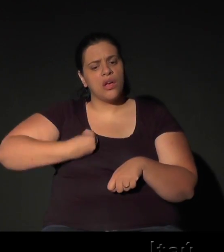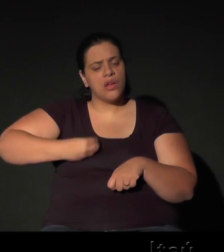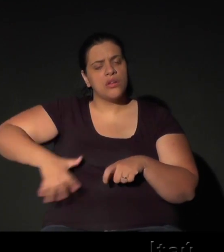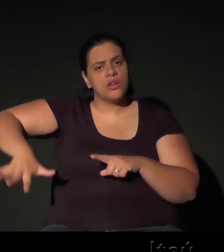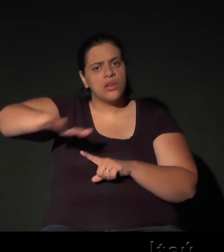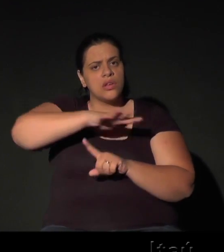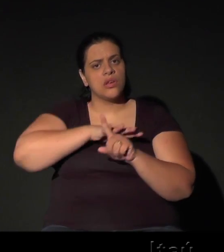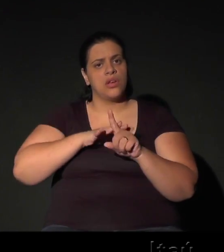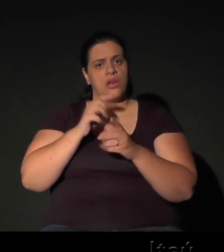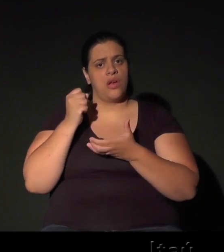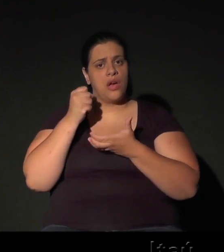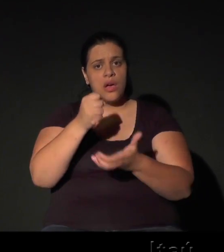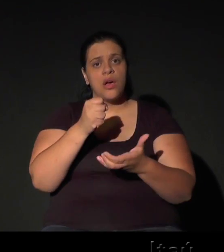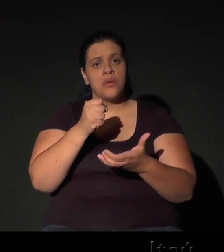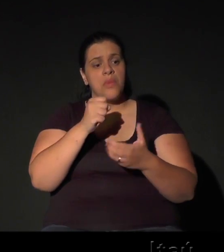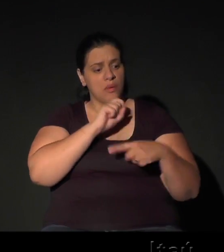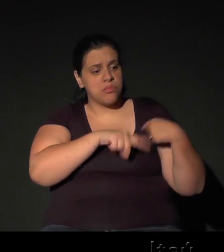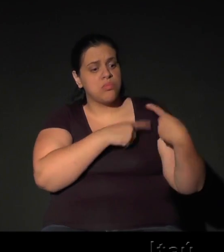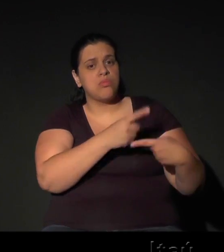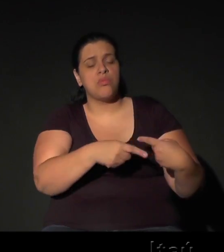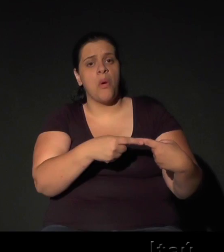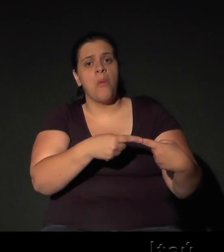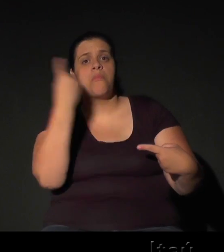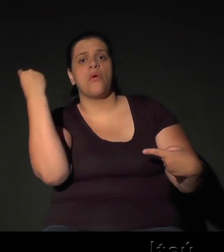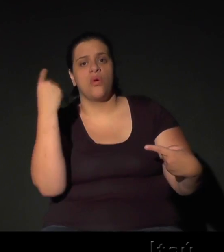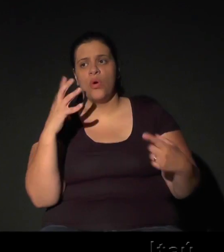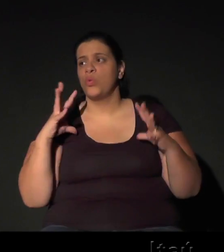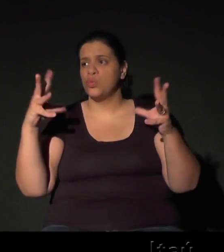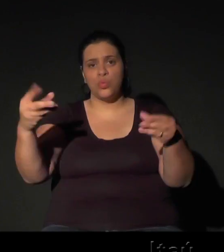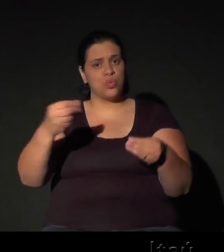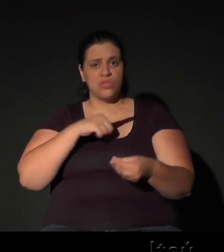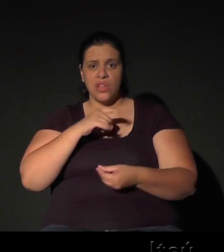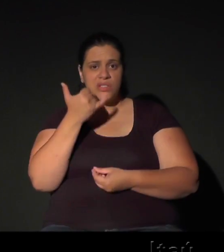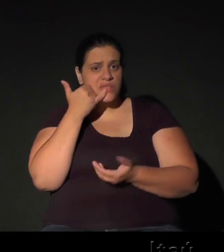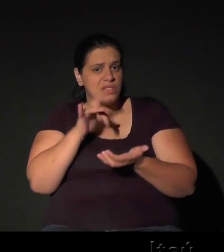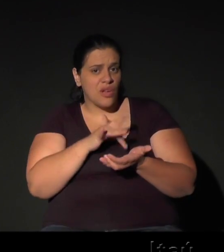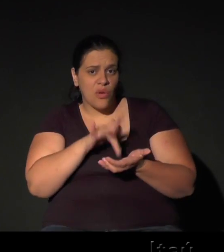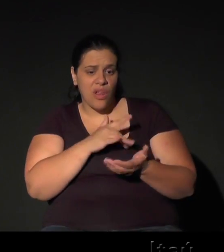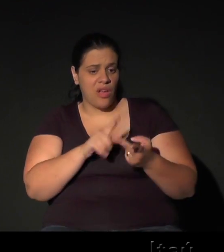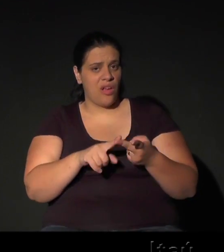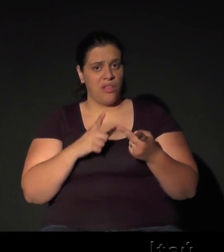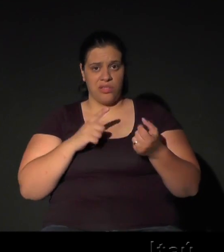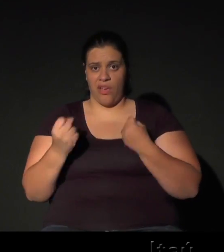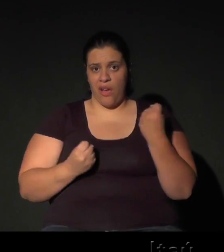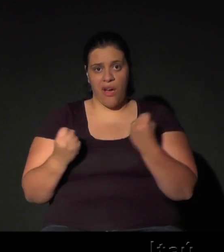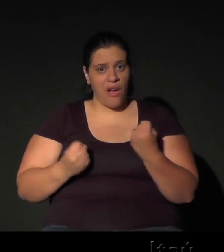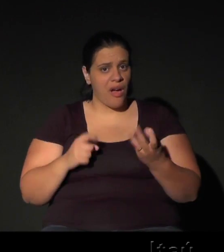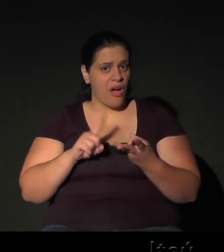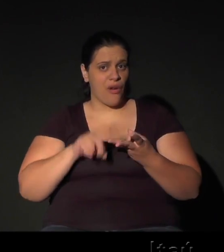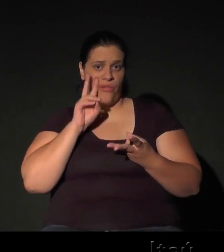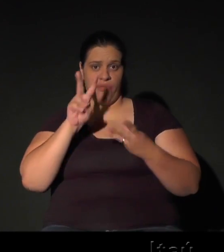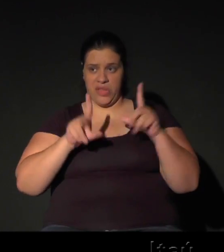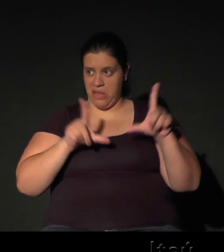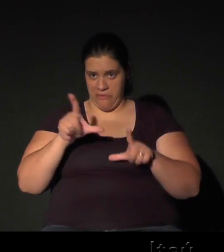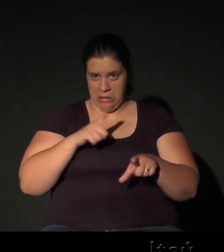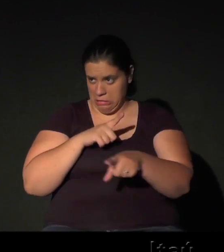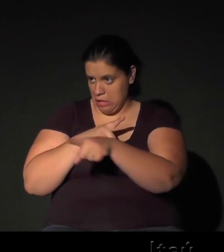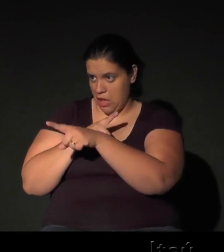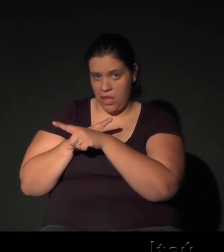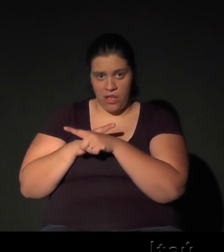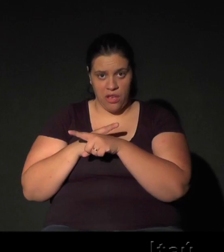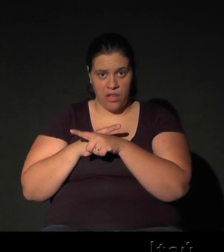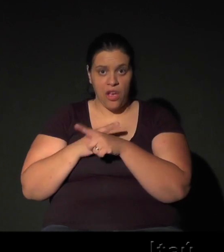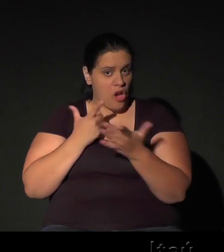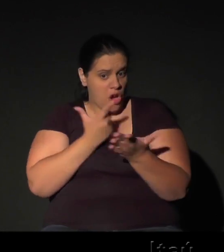capitalista sem reproduzir a loja capitalista todo mundo aqui tem celular tem carro né todo mundo vê TV ou não